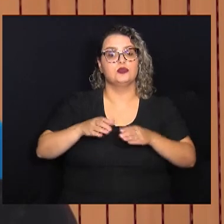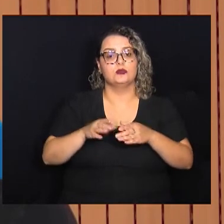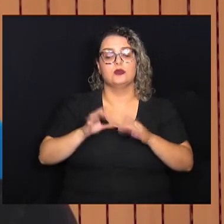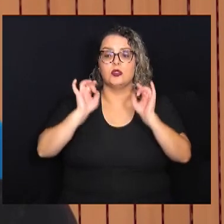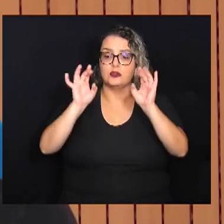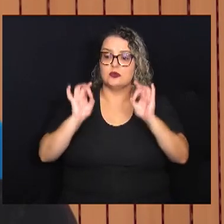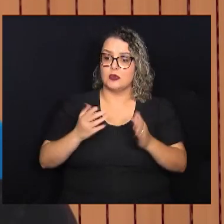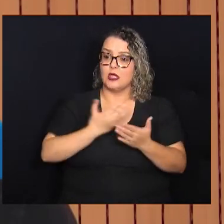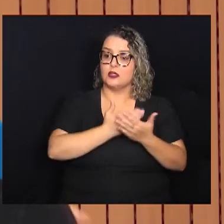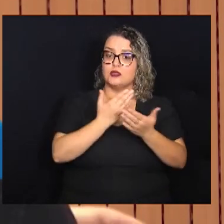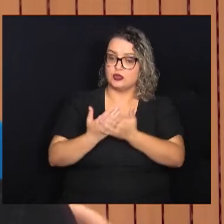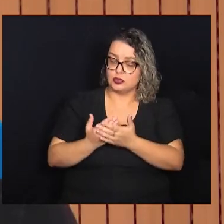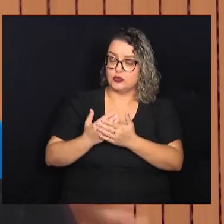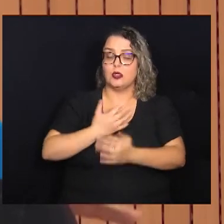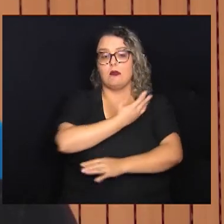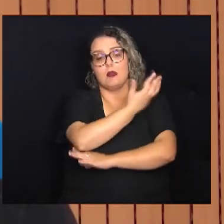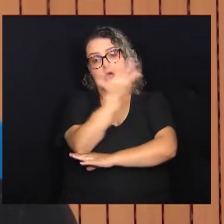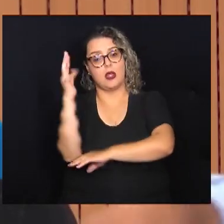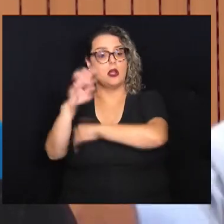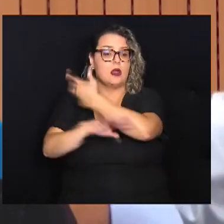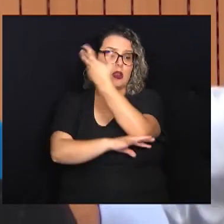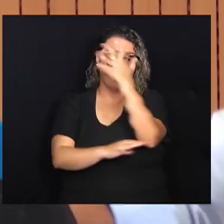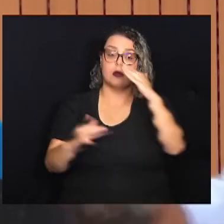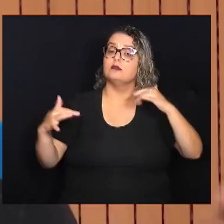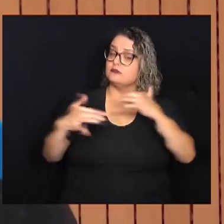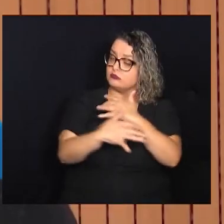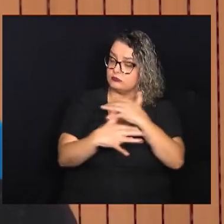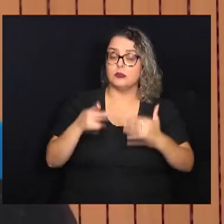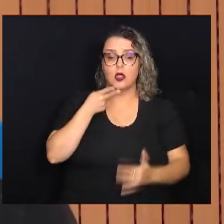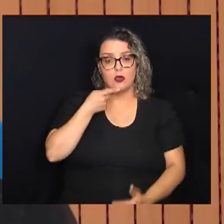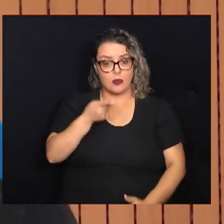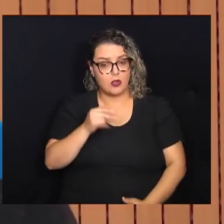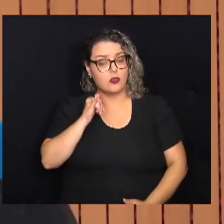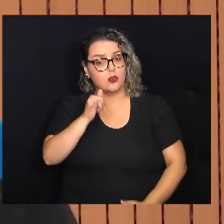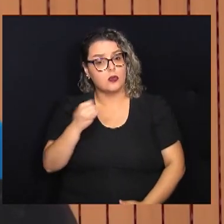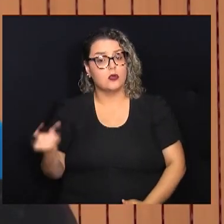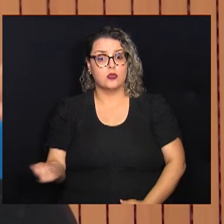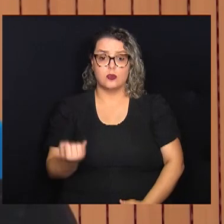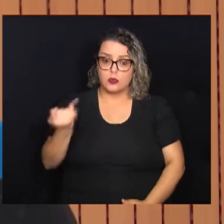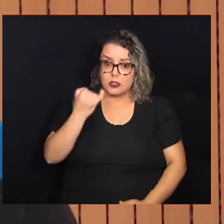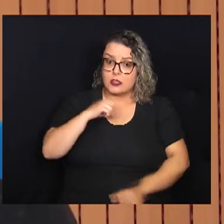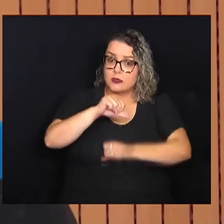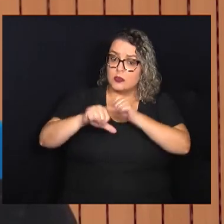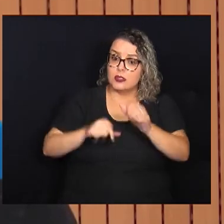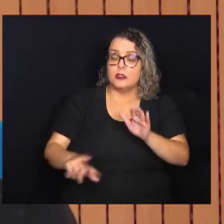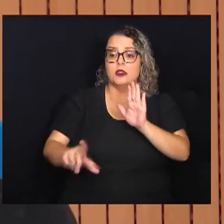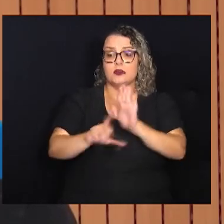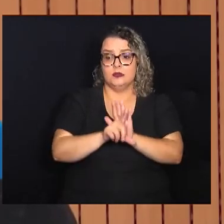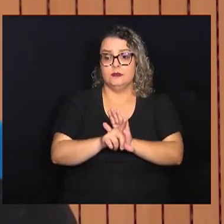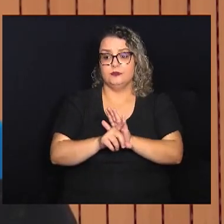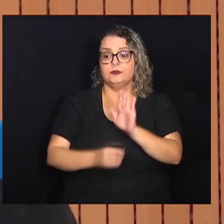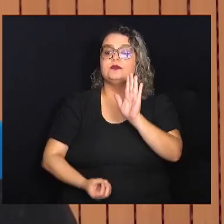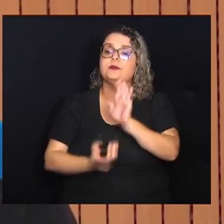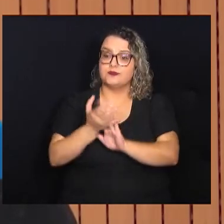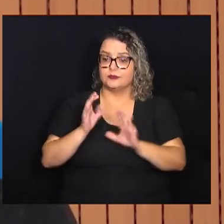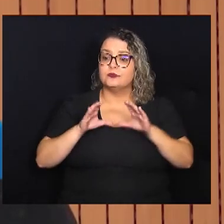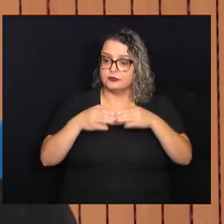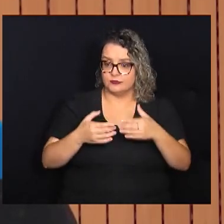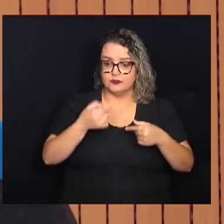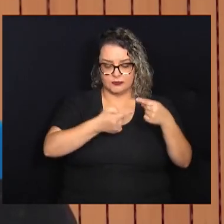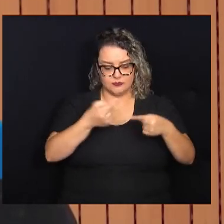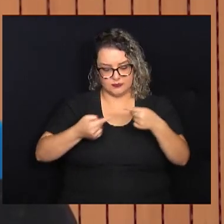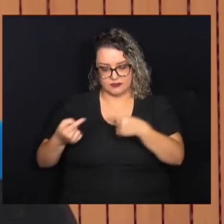da Arborização Urbana, falou da importância da mudança na legislação. Nasceu a comissão com aquela discussão